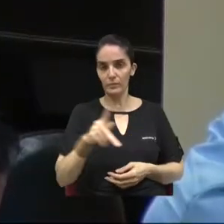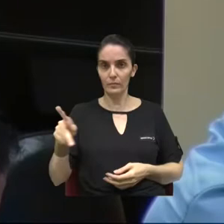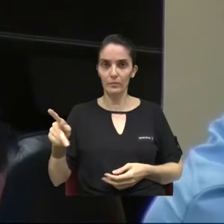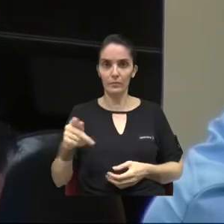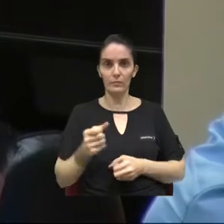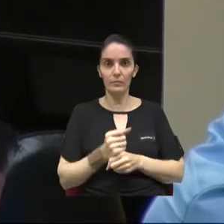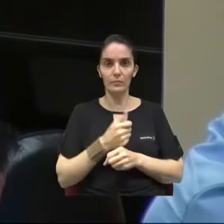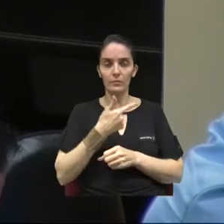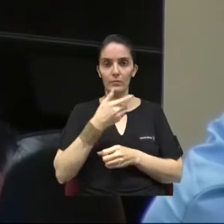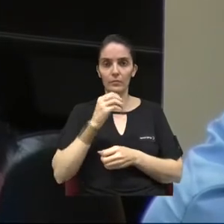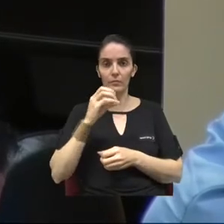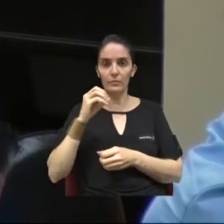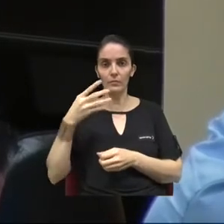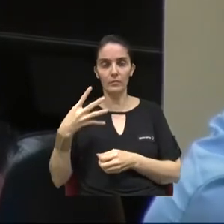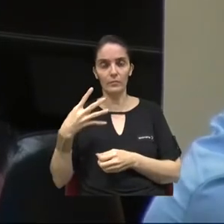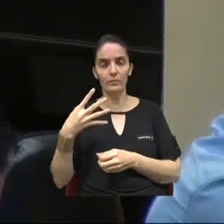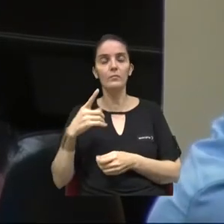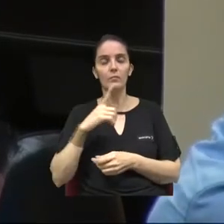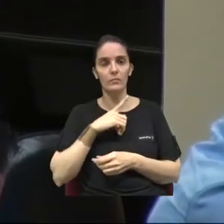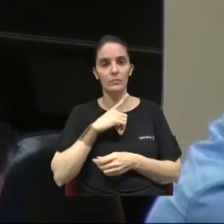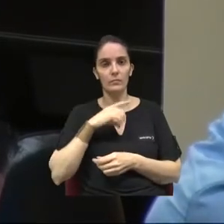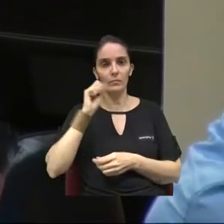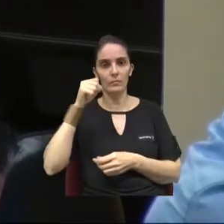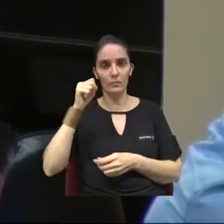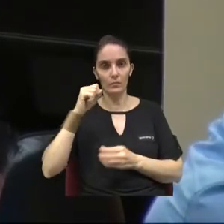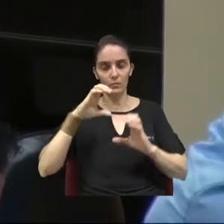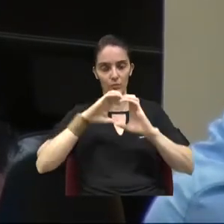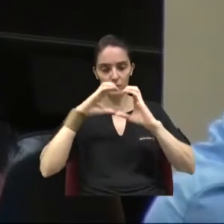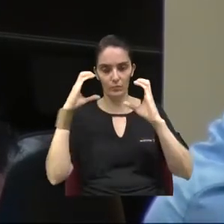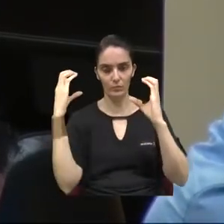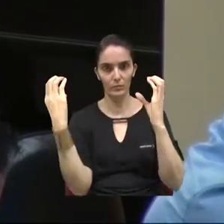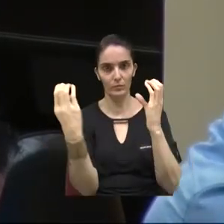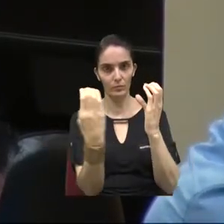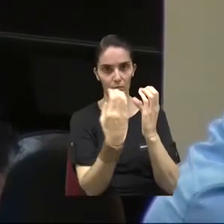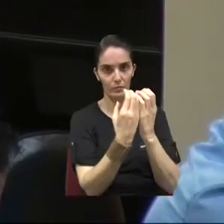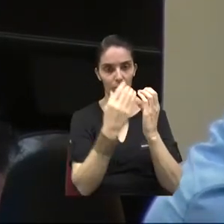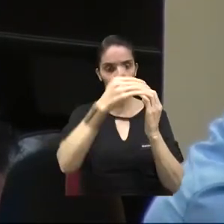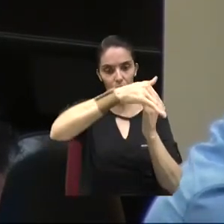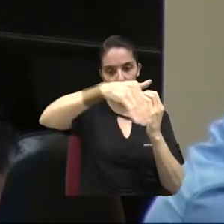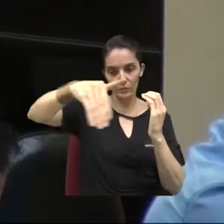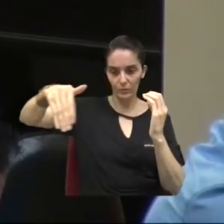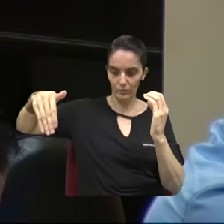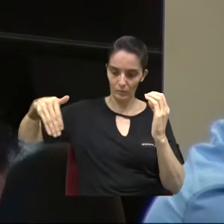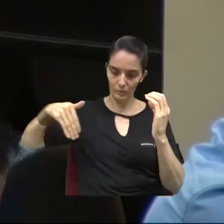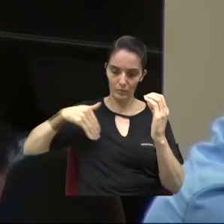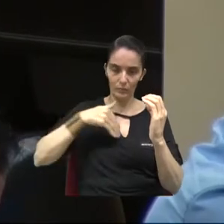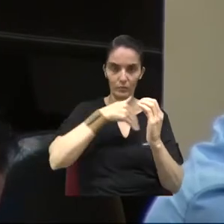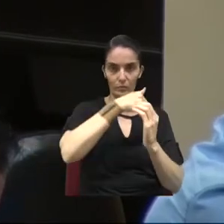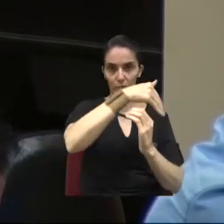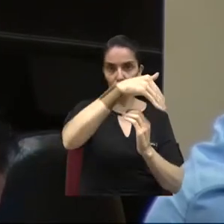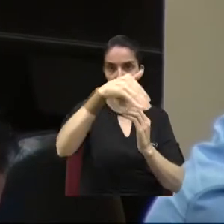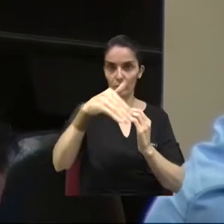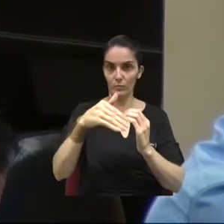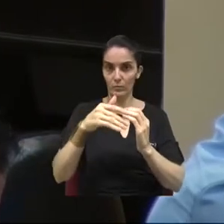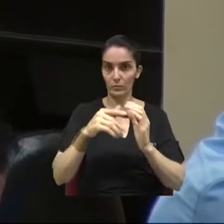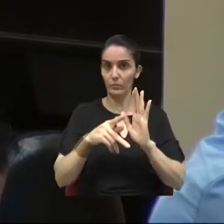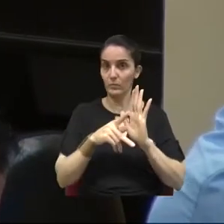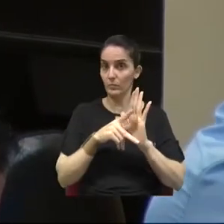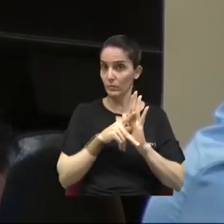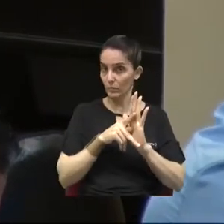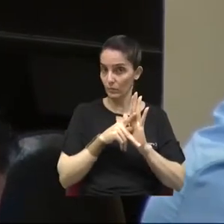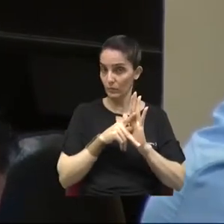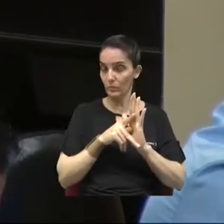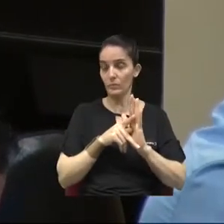Inter, onde existe a área em volta do Limeirão, era uma área que pertencia à Internacional. E por